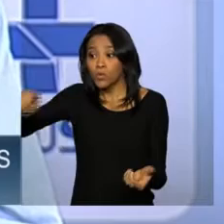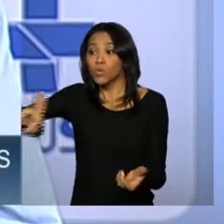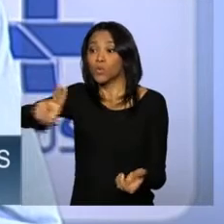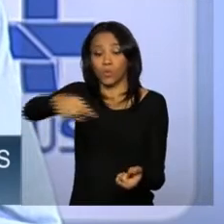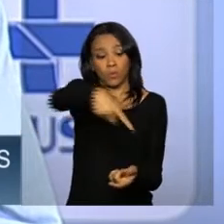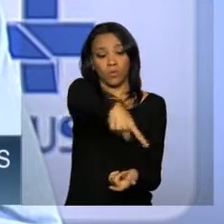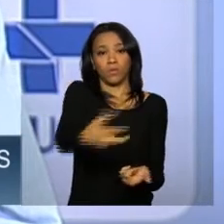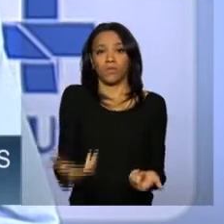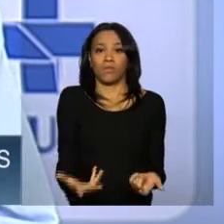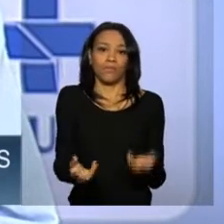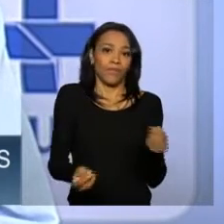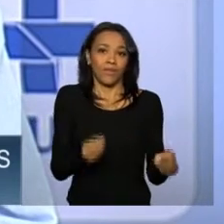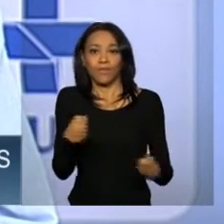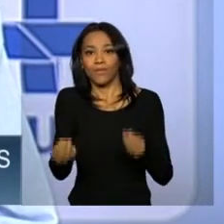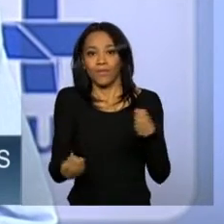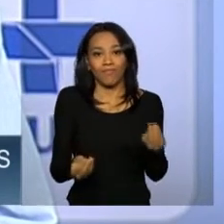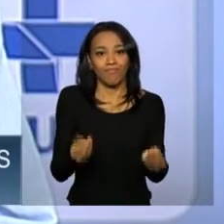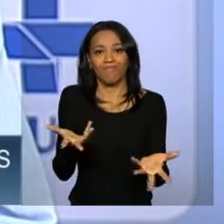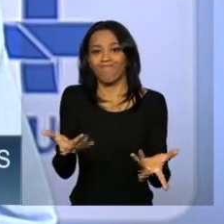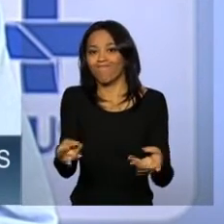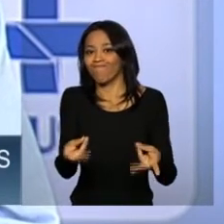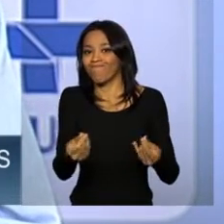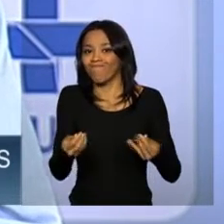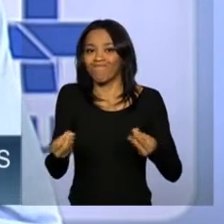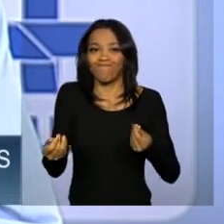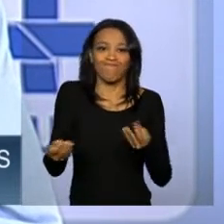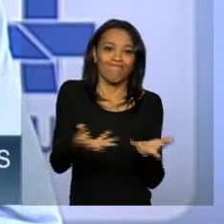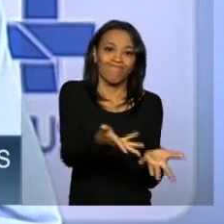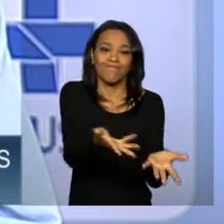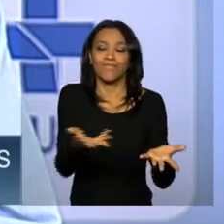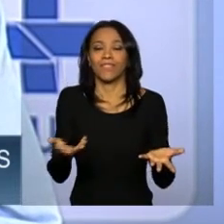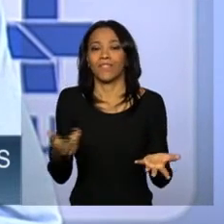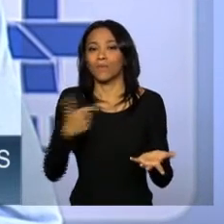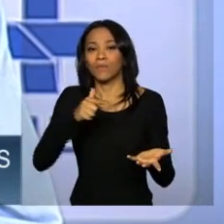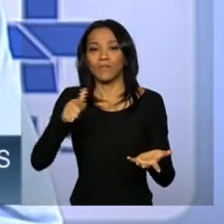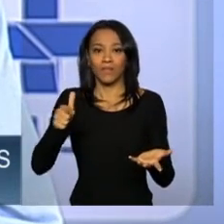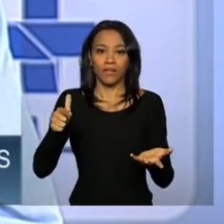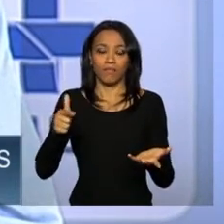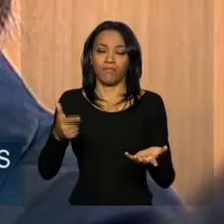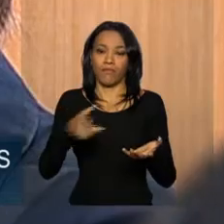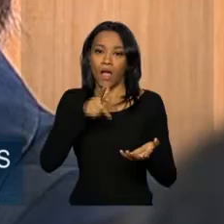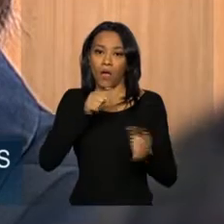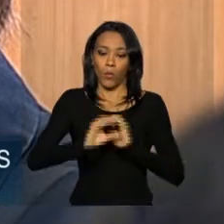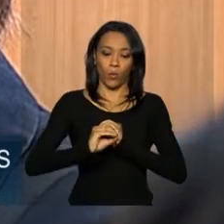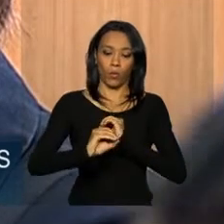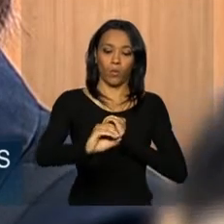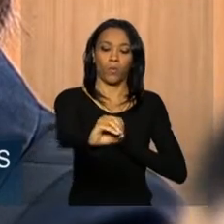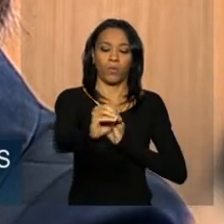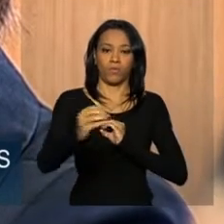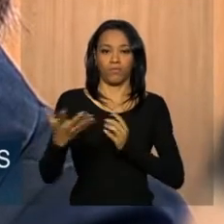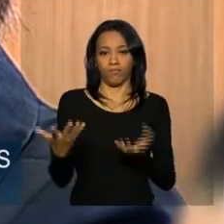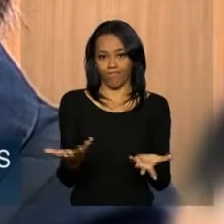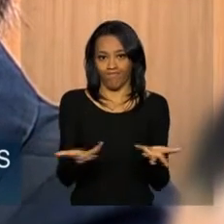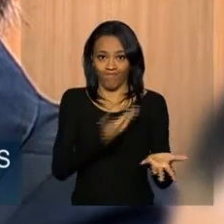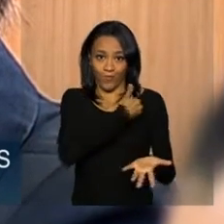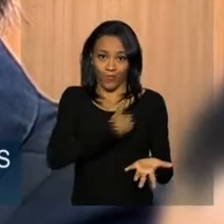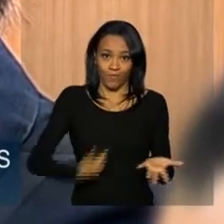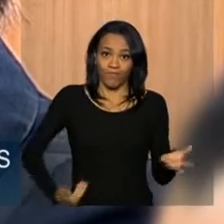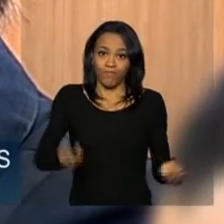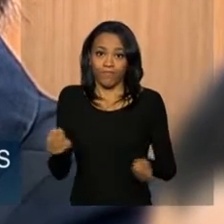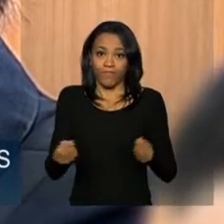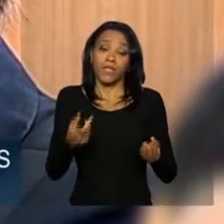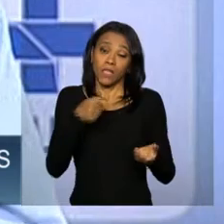e naquelas situações em que há falhas no abastecimento público de água. Então, essas coleções